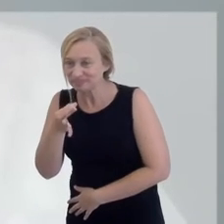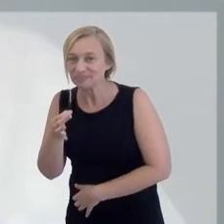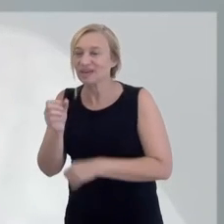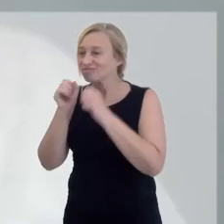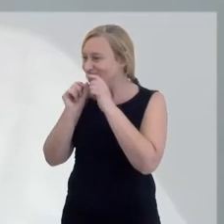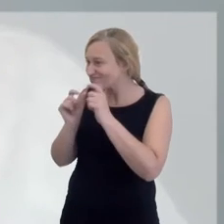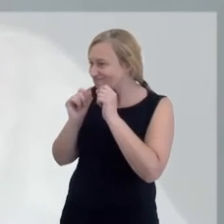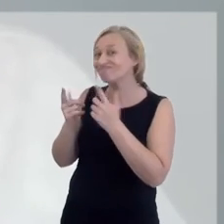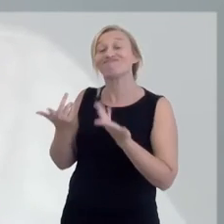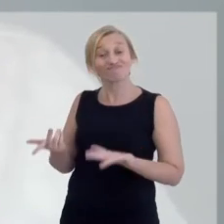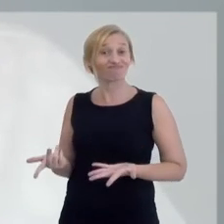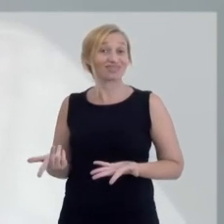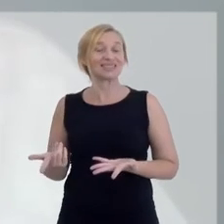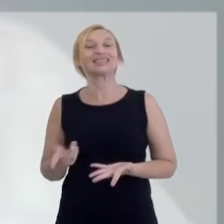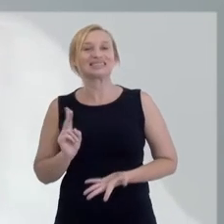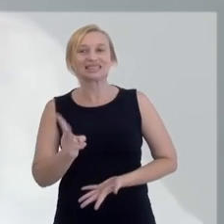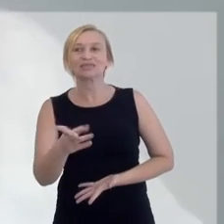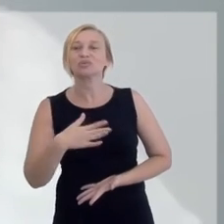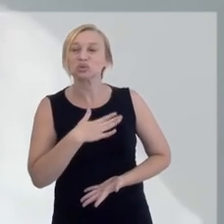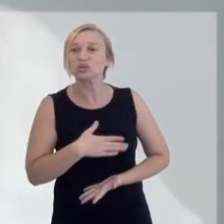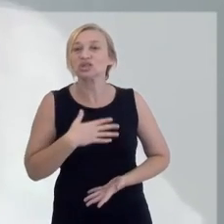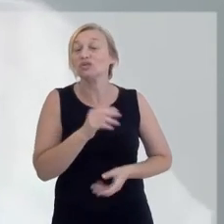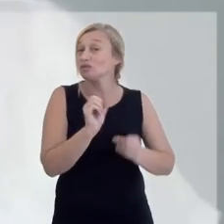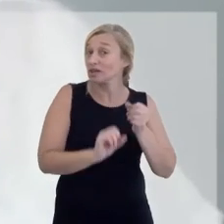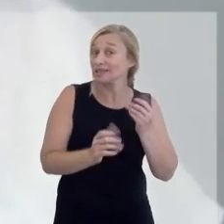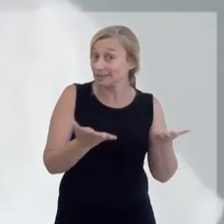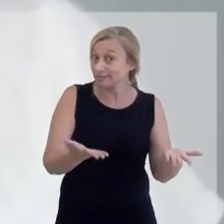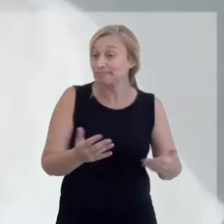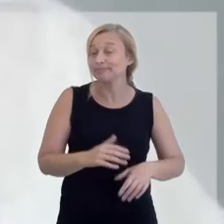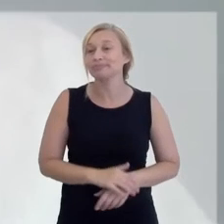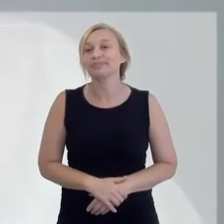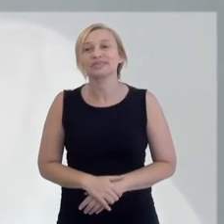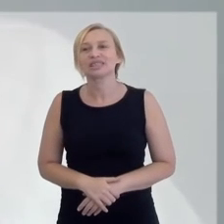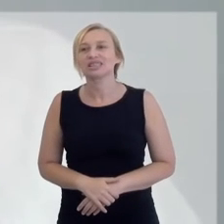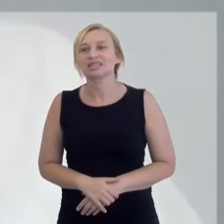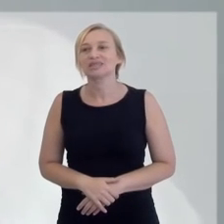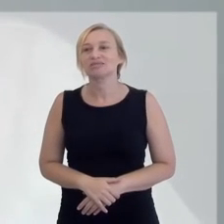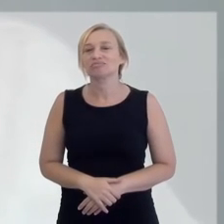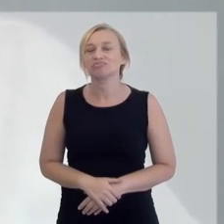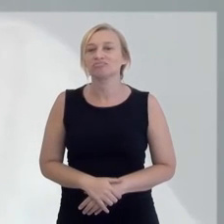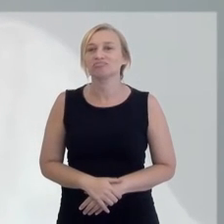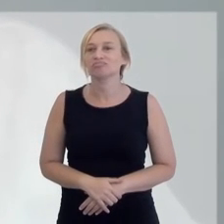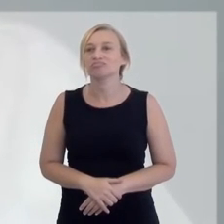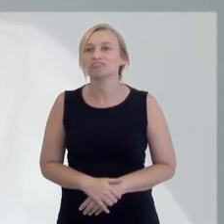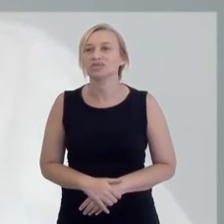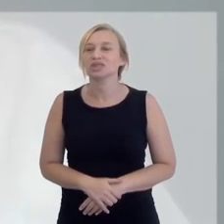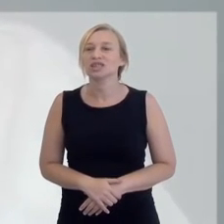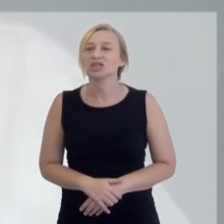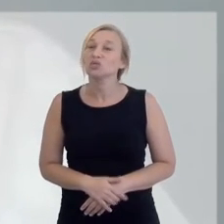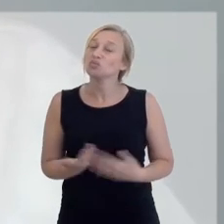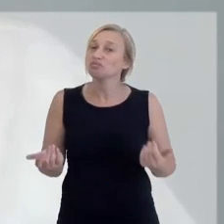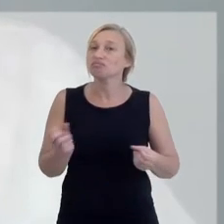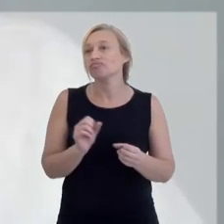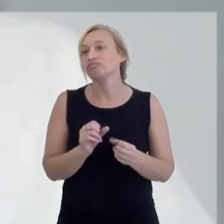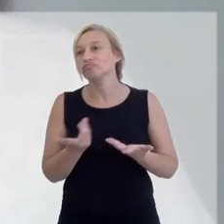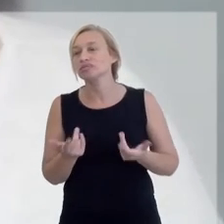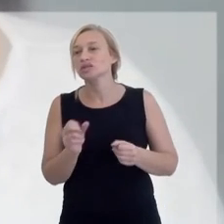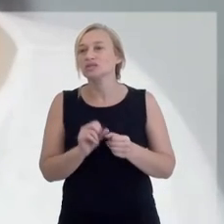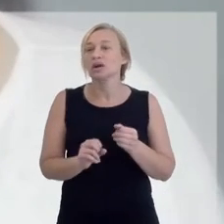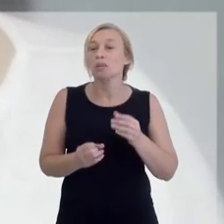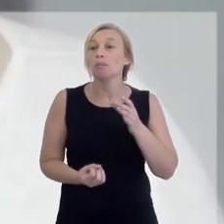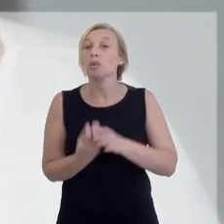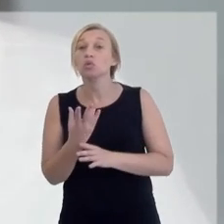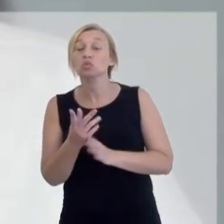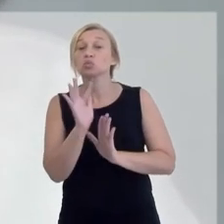né, dos teóricos de argumentação, e aí fui fazer, não tinha nada específico, e aí eu fui